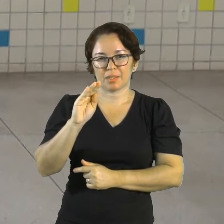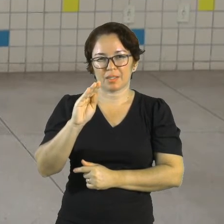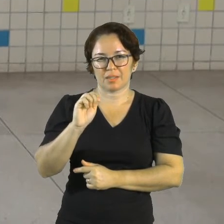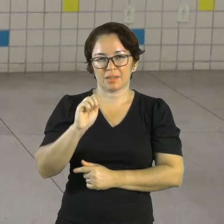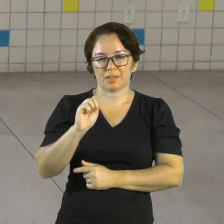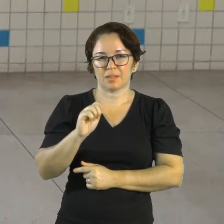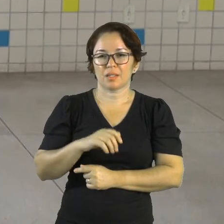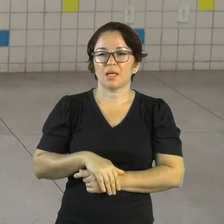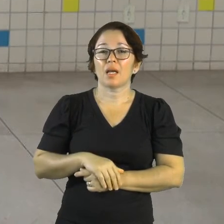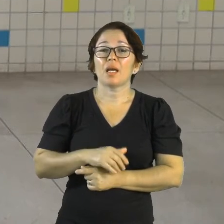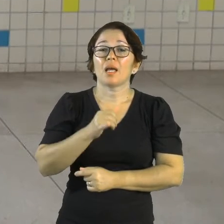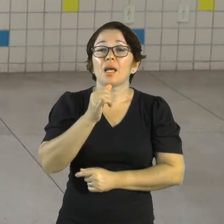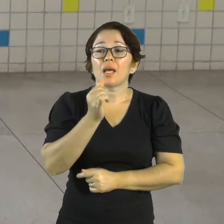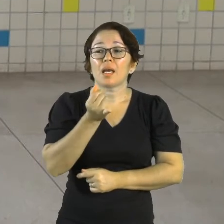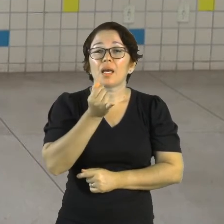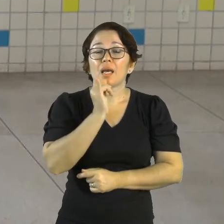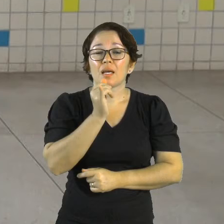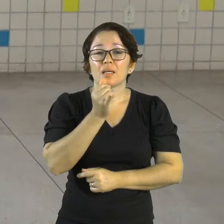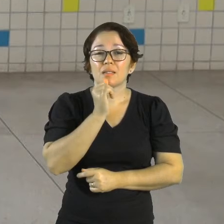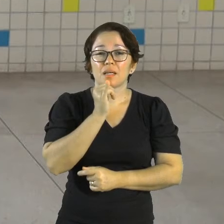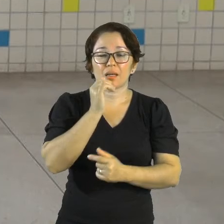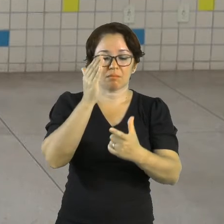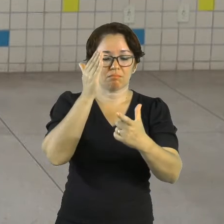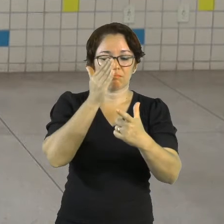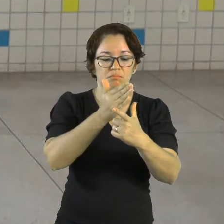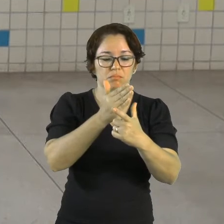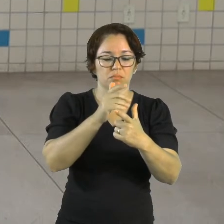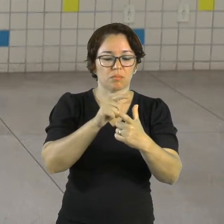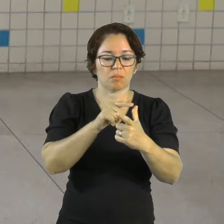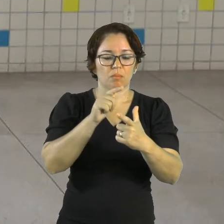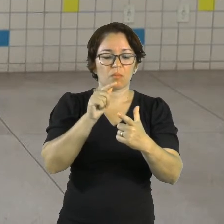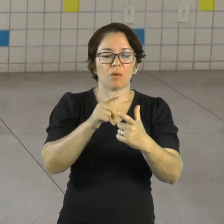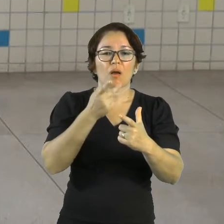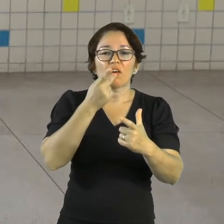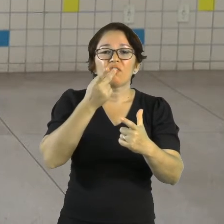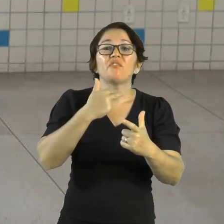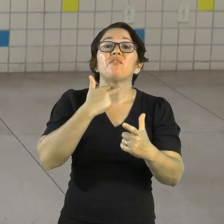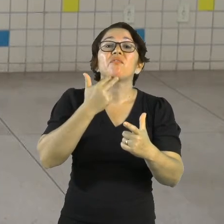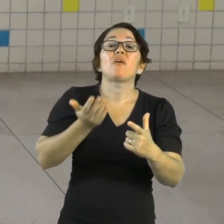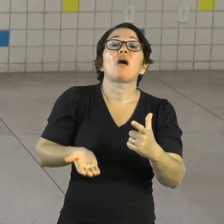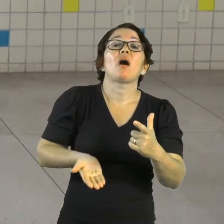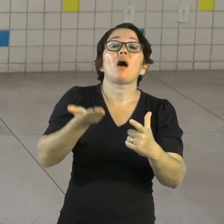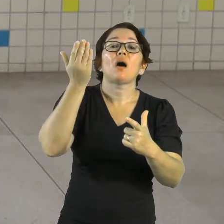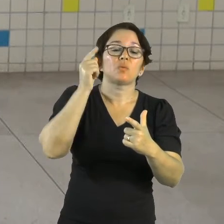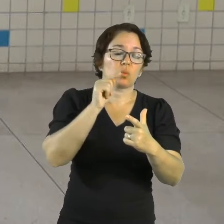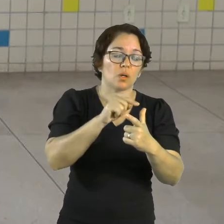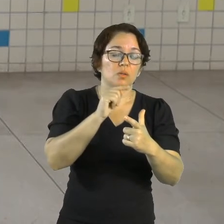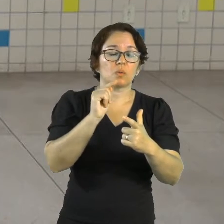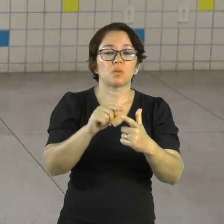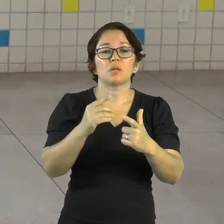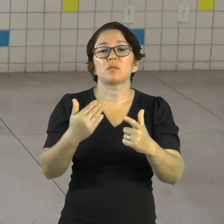tônica? Quem lembra a dica que eu dei? Vamos chamar essa palavra para a gente descobrir qual é a sílaba tônica?